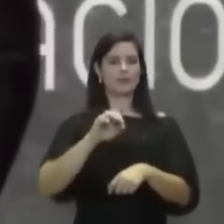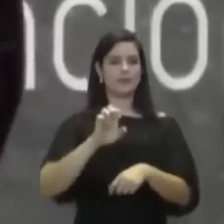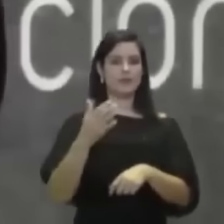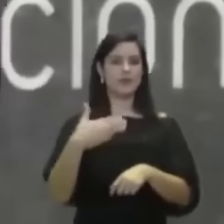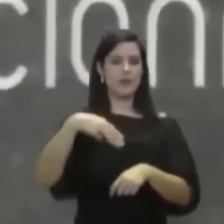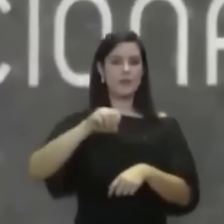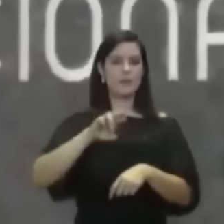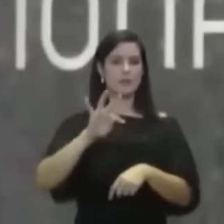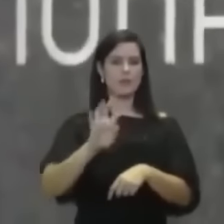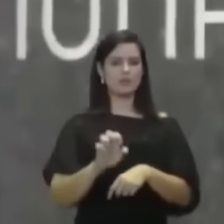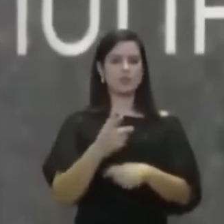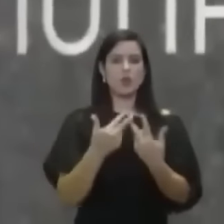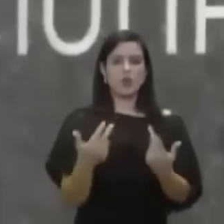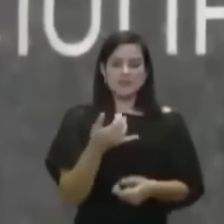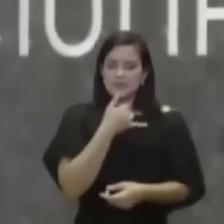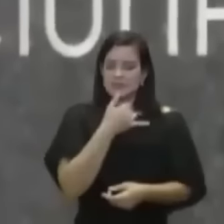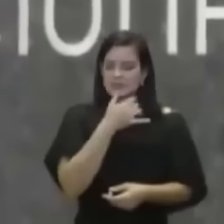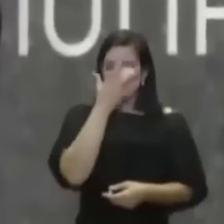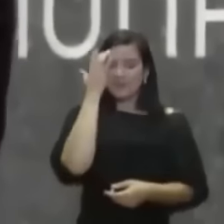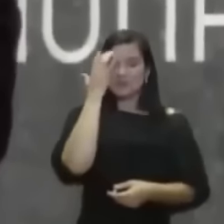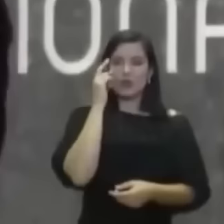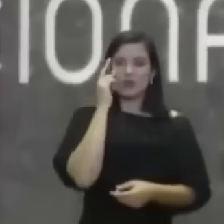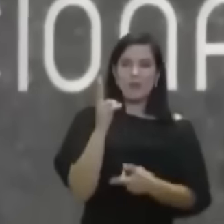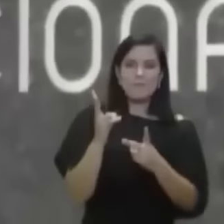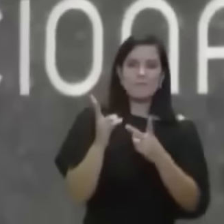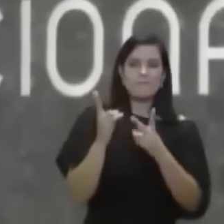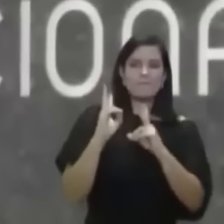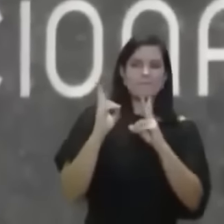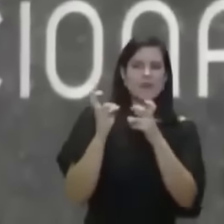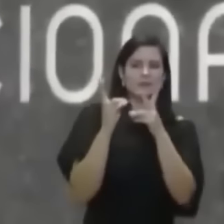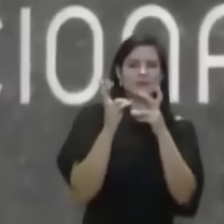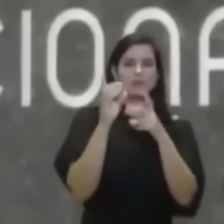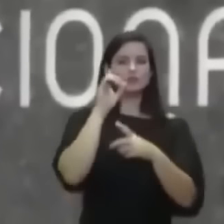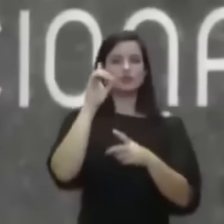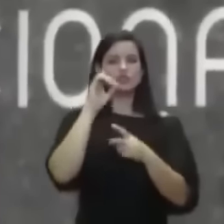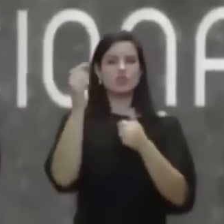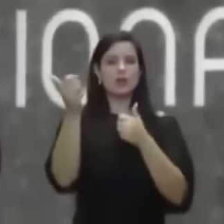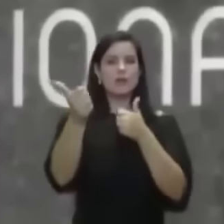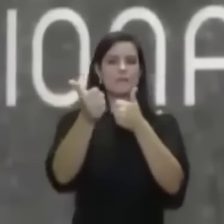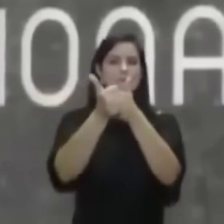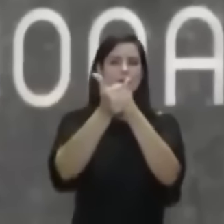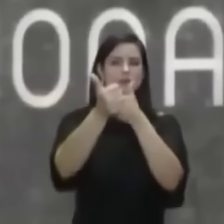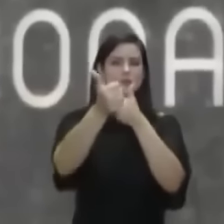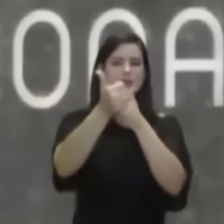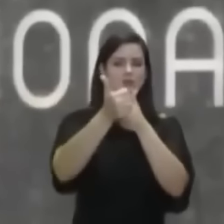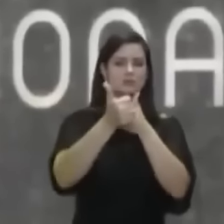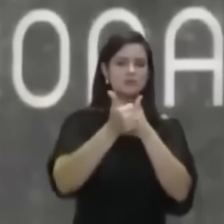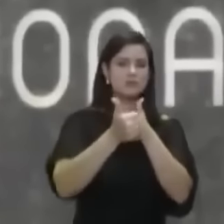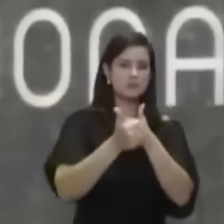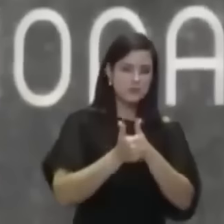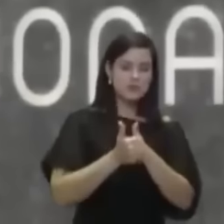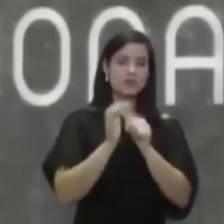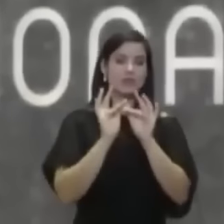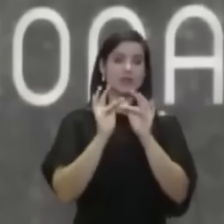com a contagem regressiva, vê o dia se aproximando da sua execução, a angústia dele e da família. Como é que